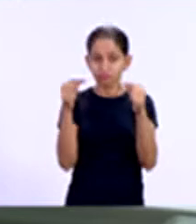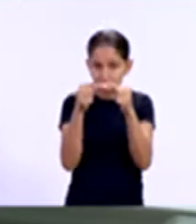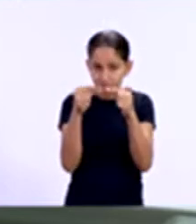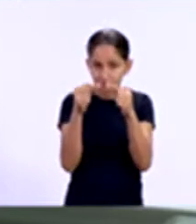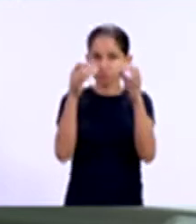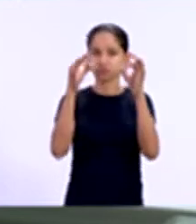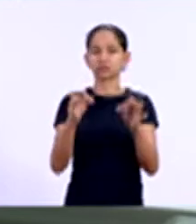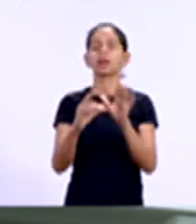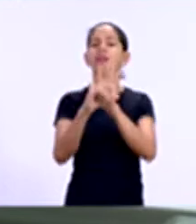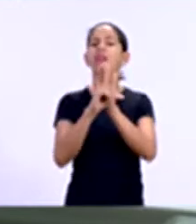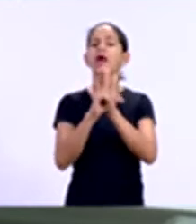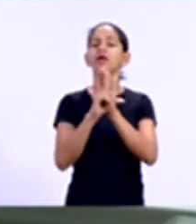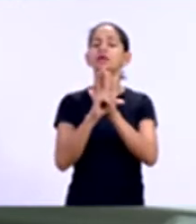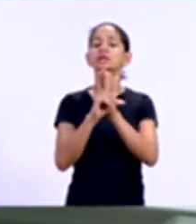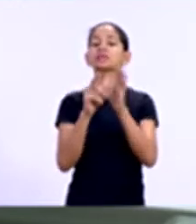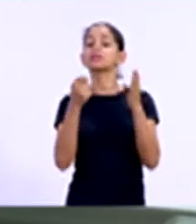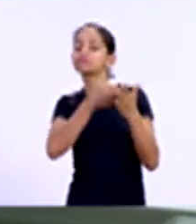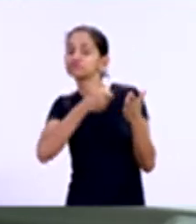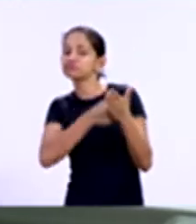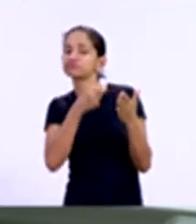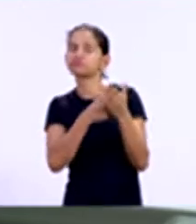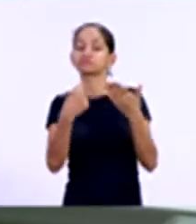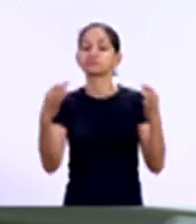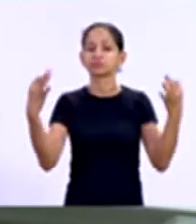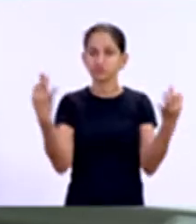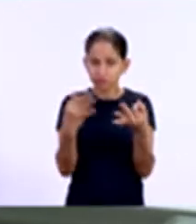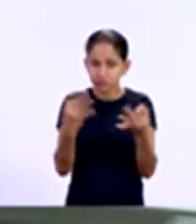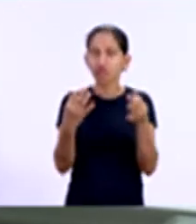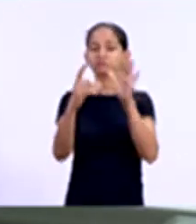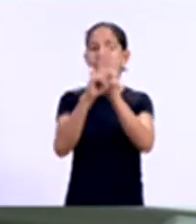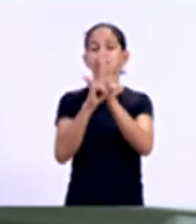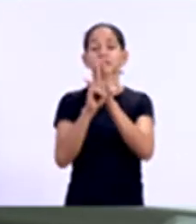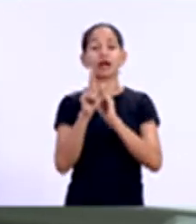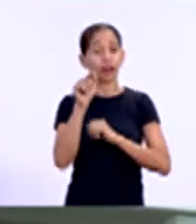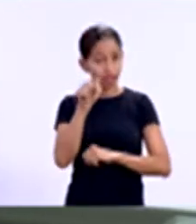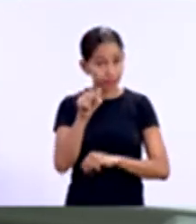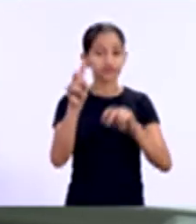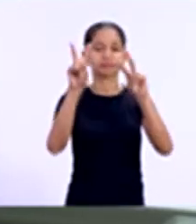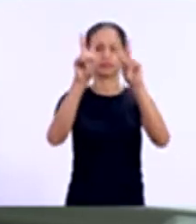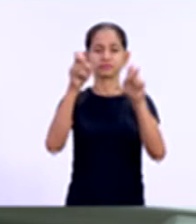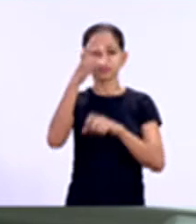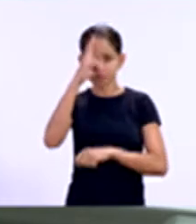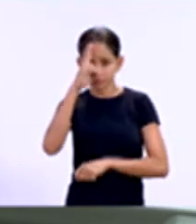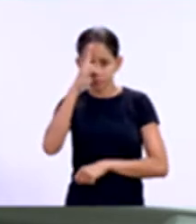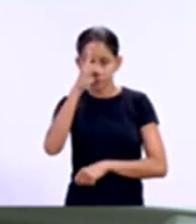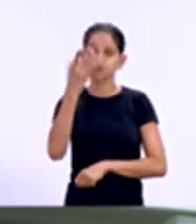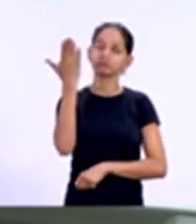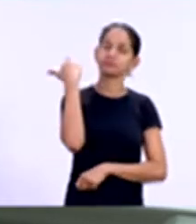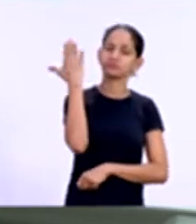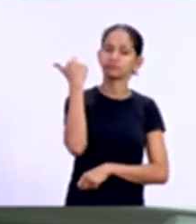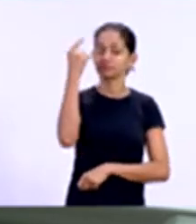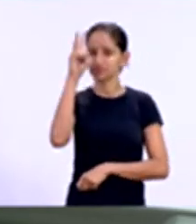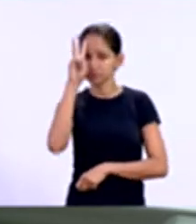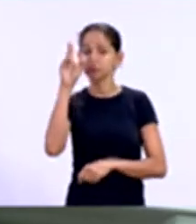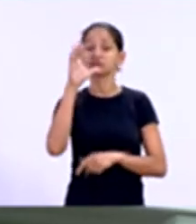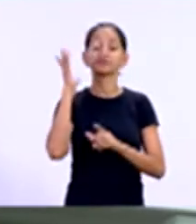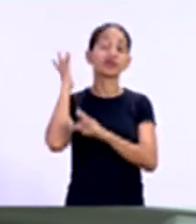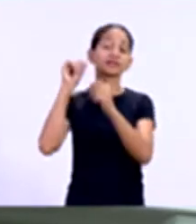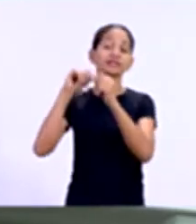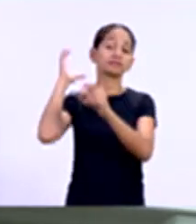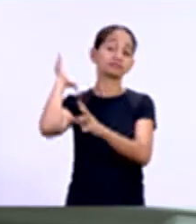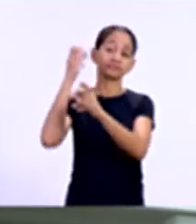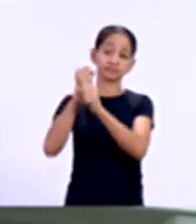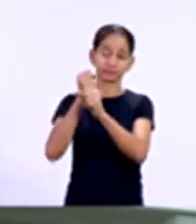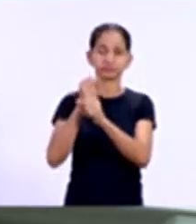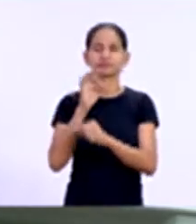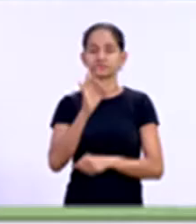essa legislação e qual é a sua importância? Que foi um dos tópicos que nós colocamos lá no nosso conteúdo de revisão. Vamos